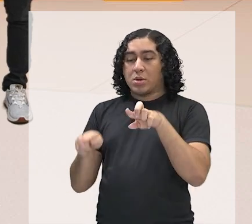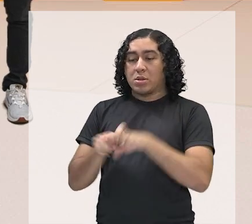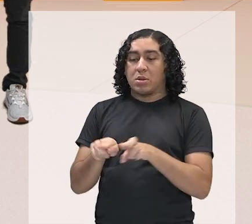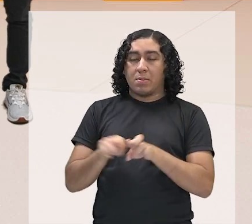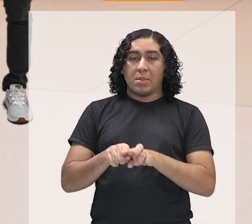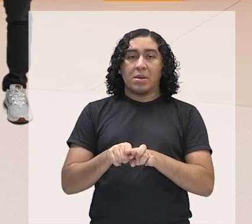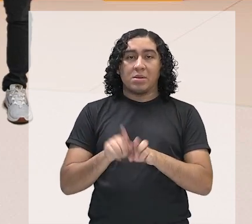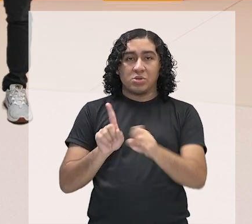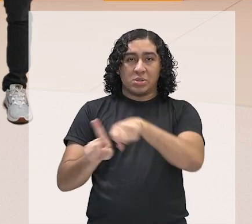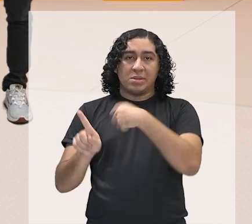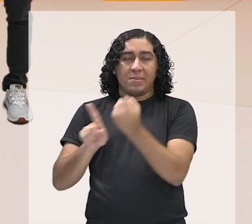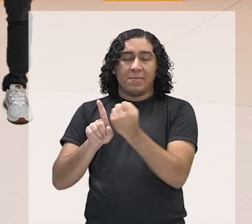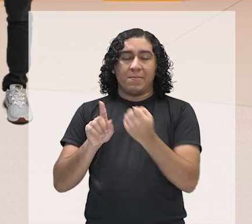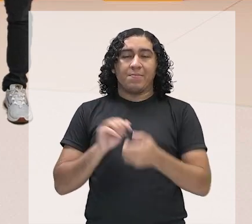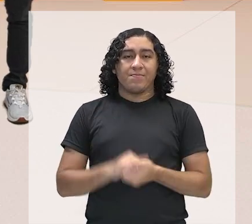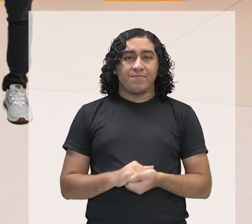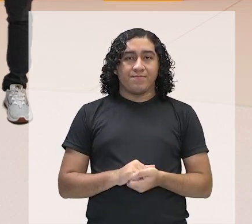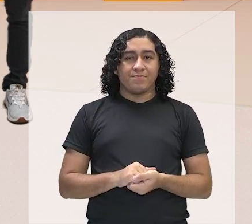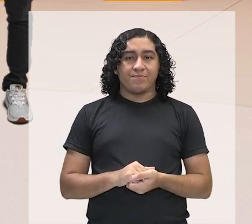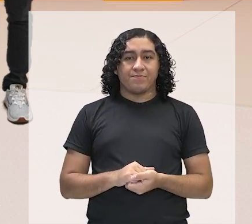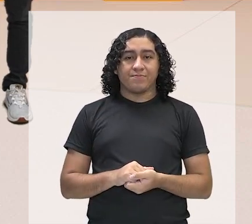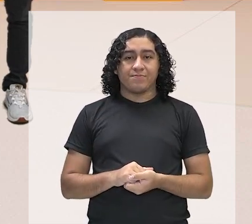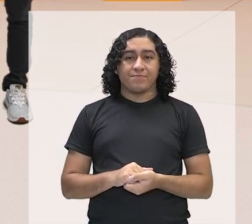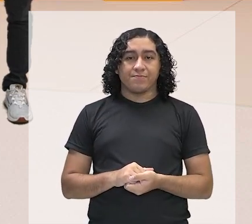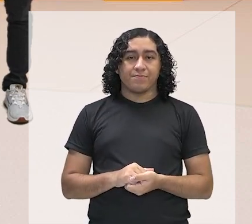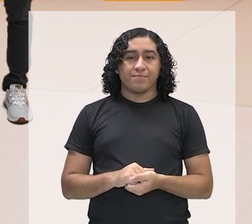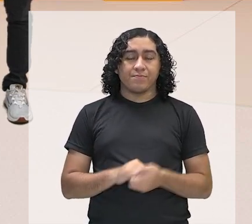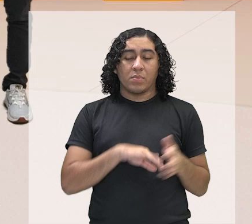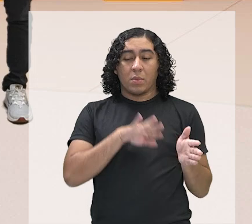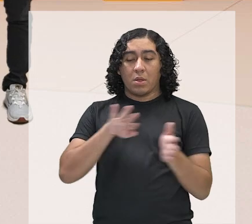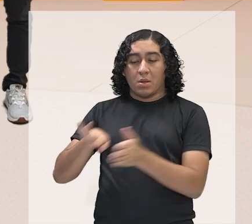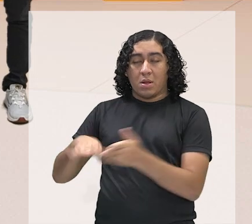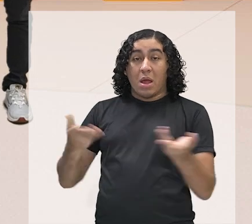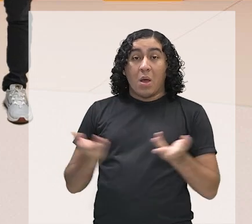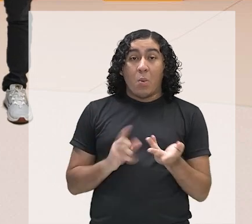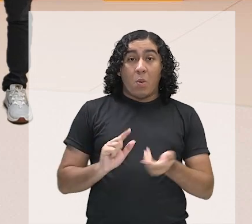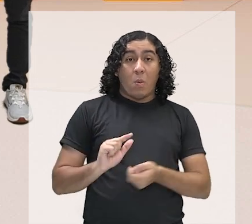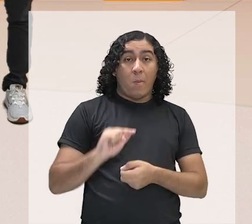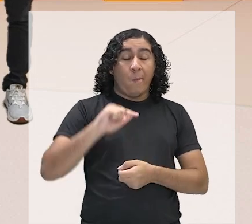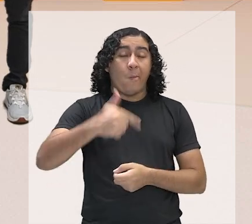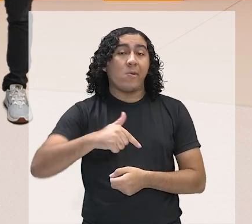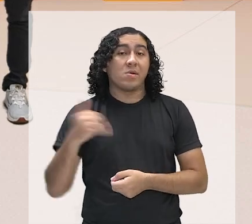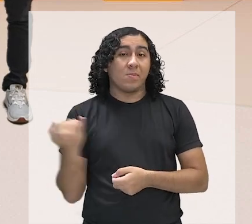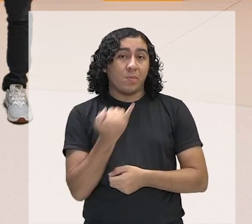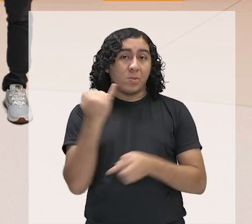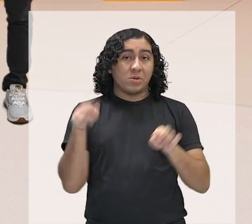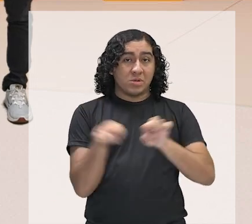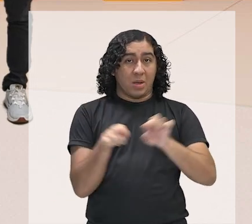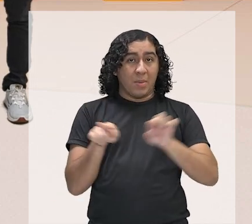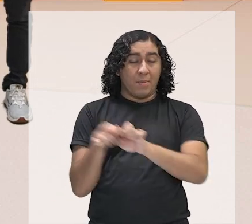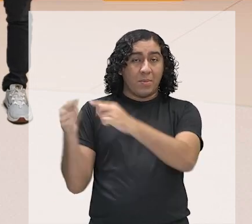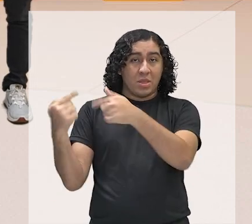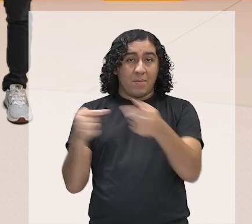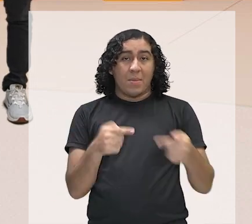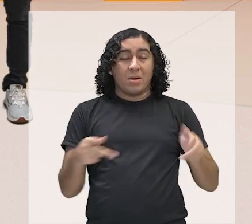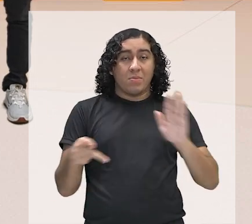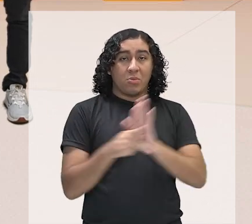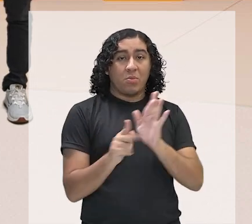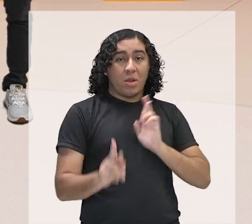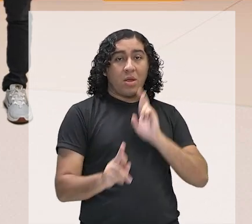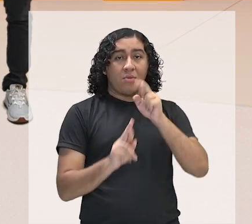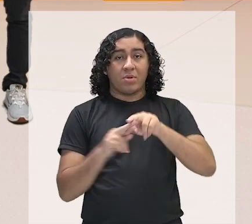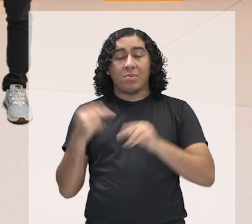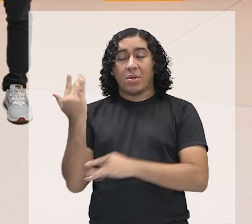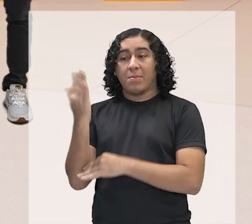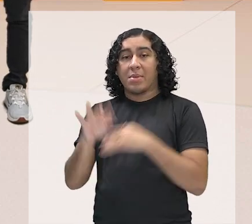também sociais. Agora a gente vai ver uma outra conferência que foi de fundamental importância também para o debate relacionado às questões